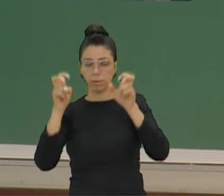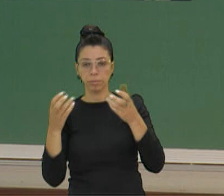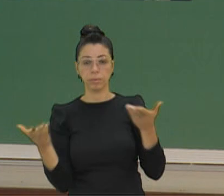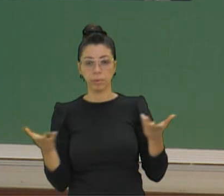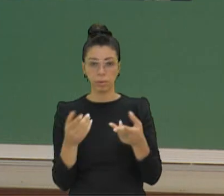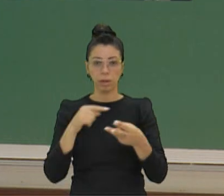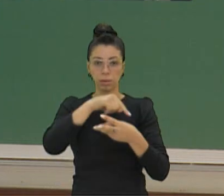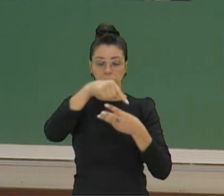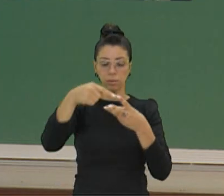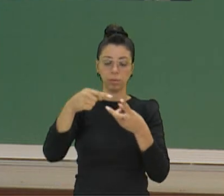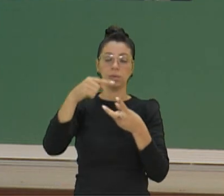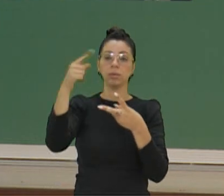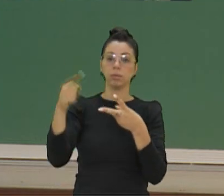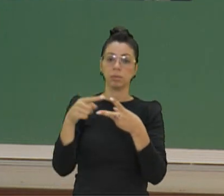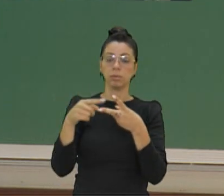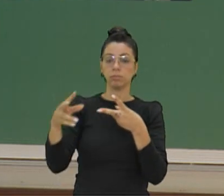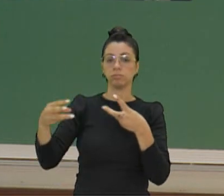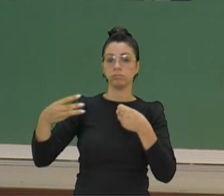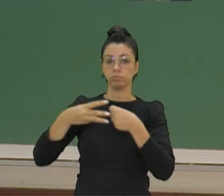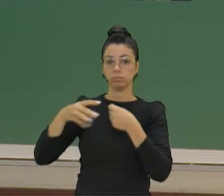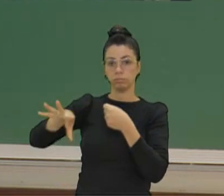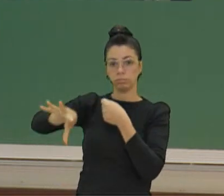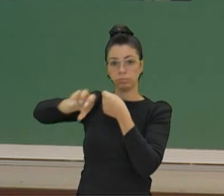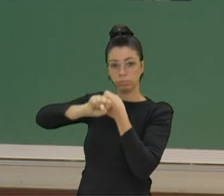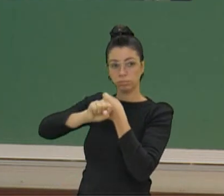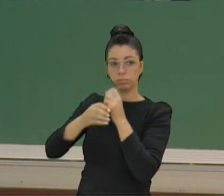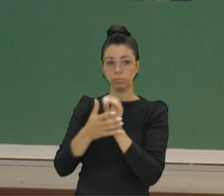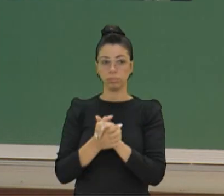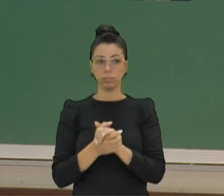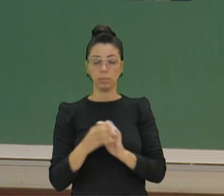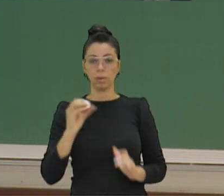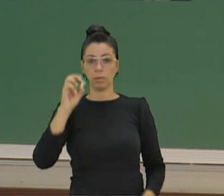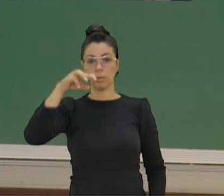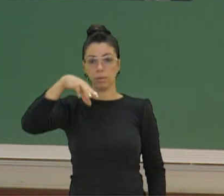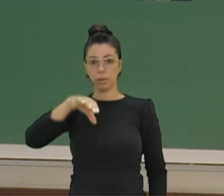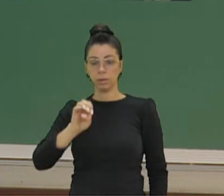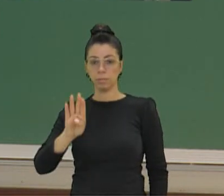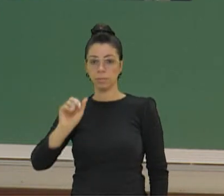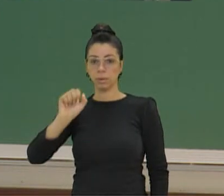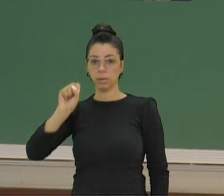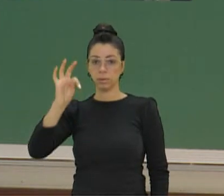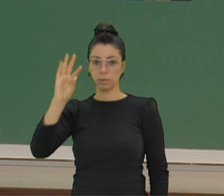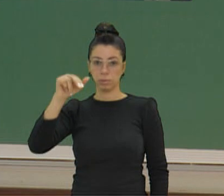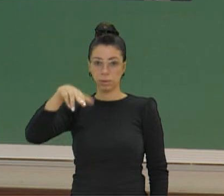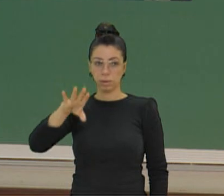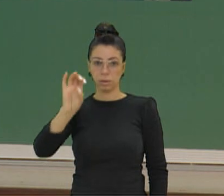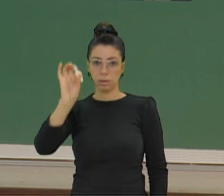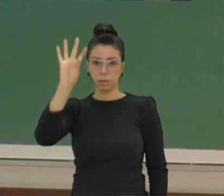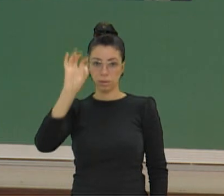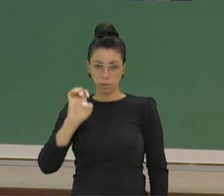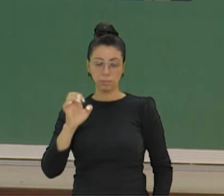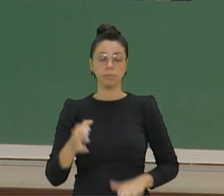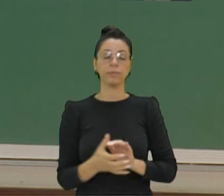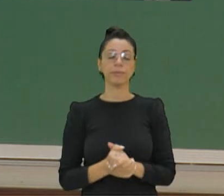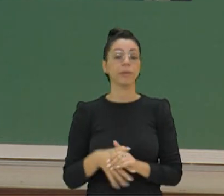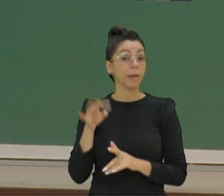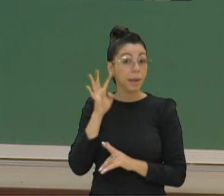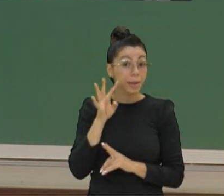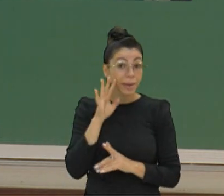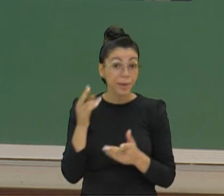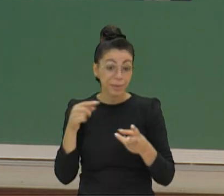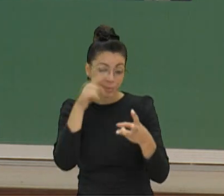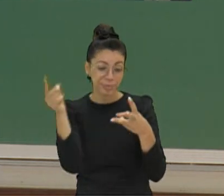existem 2 tipos de fotorreceptores, cones e bastonetes. Legal, né? Então a gente vai para a